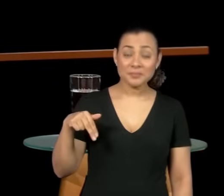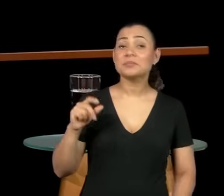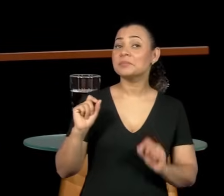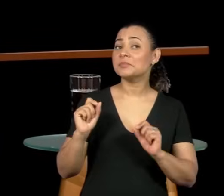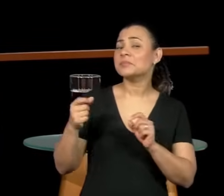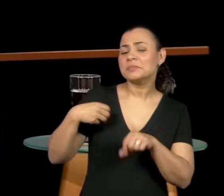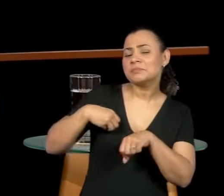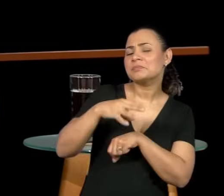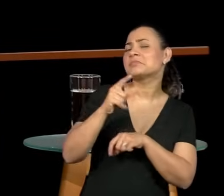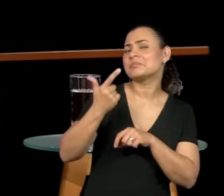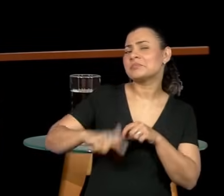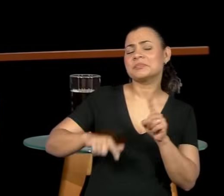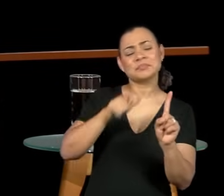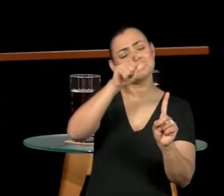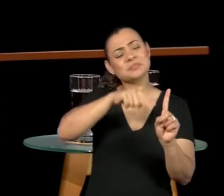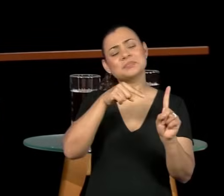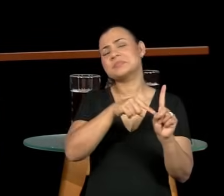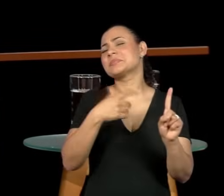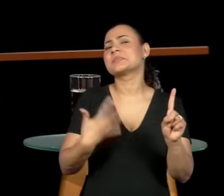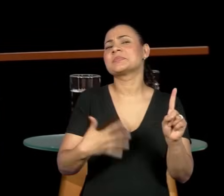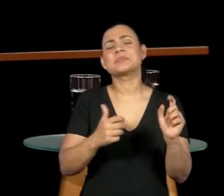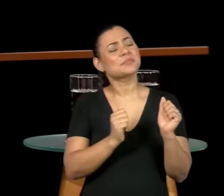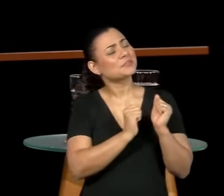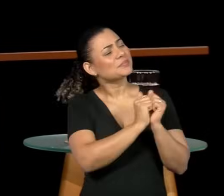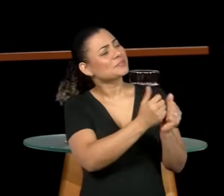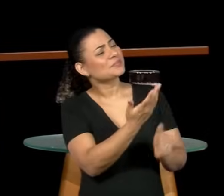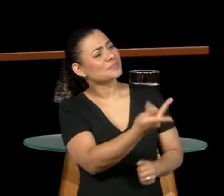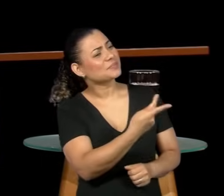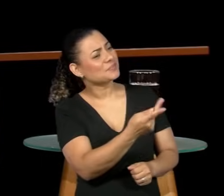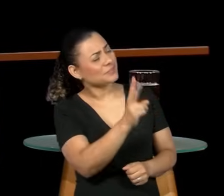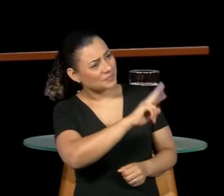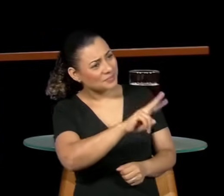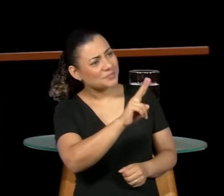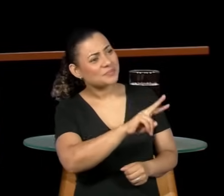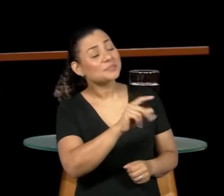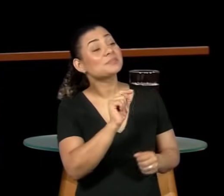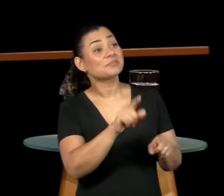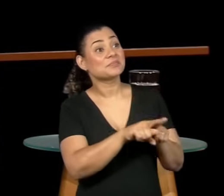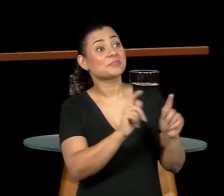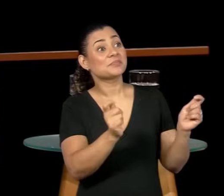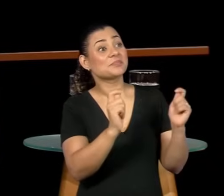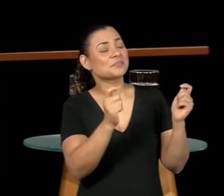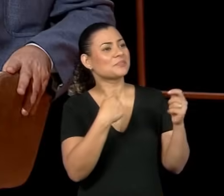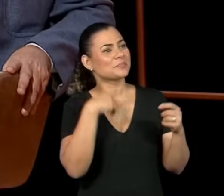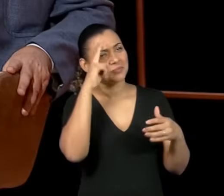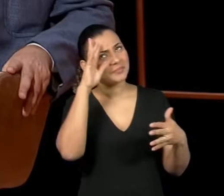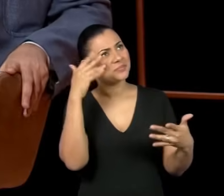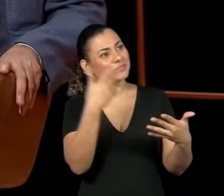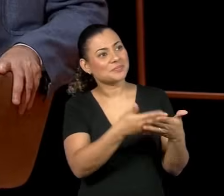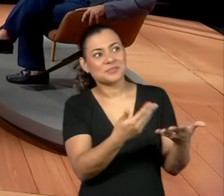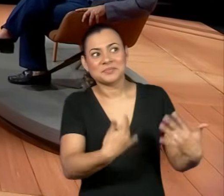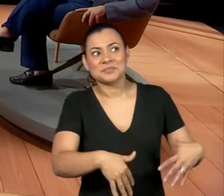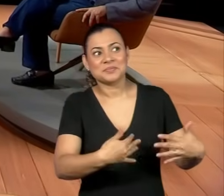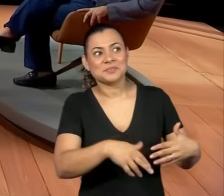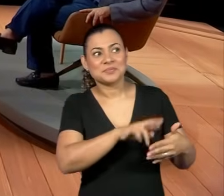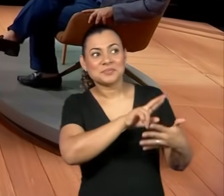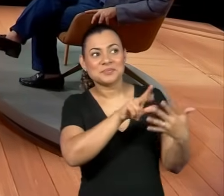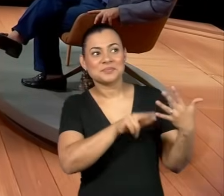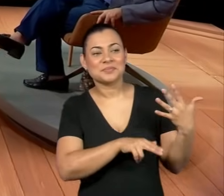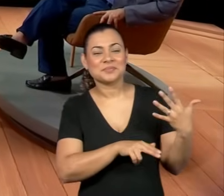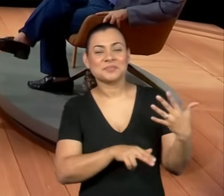mensagem para você, uma pessoa que estava lá no Festival da Balança, muita história, muita história.